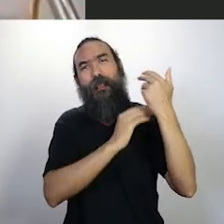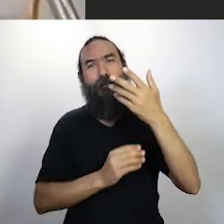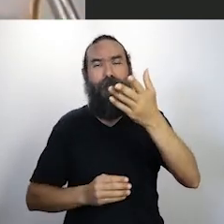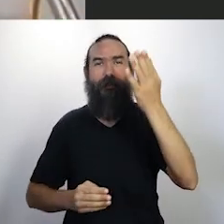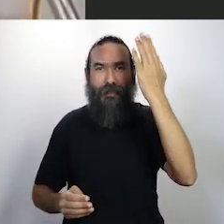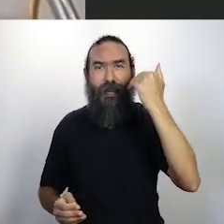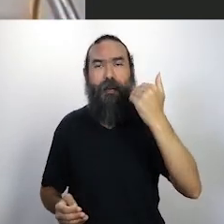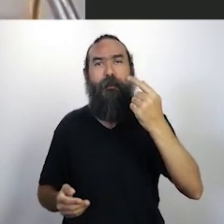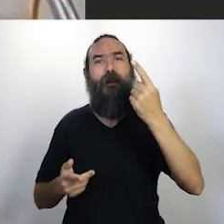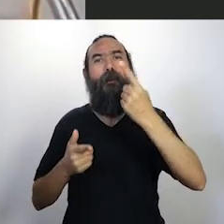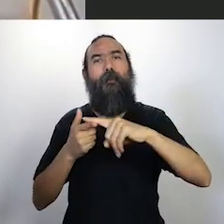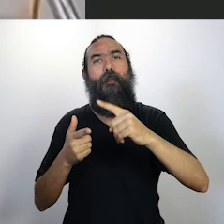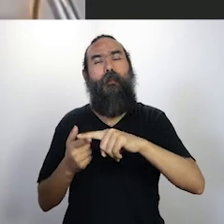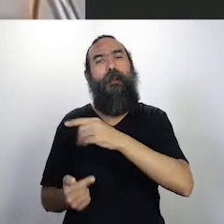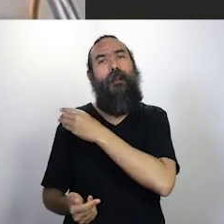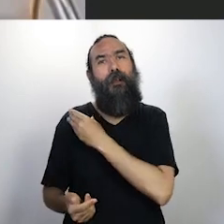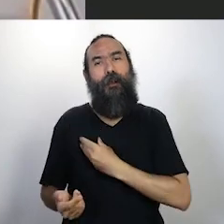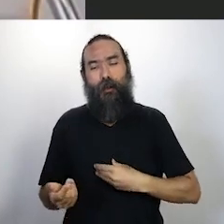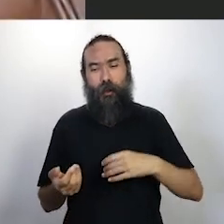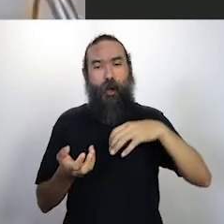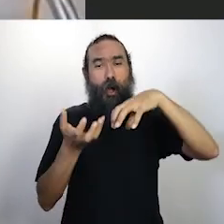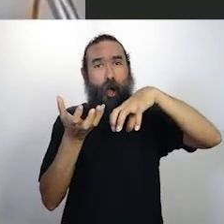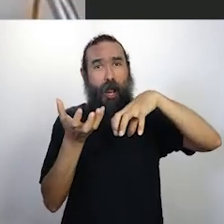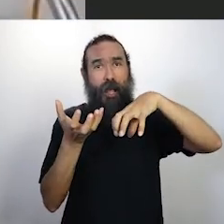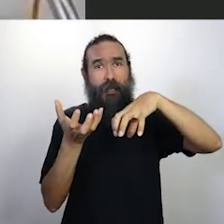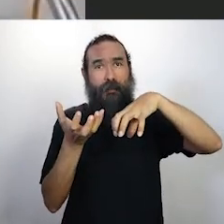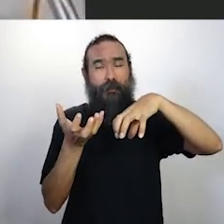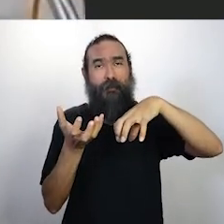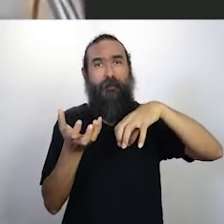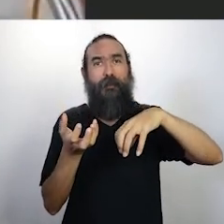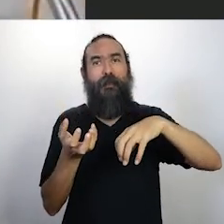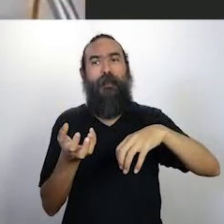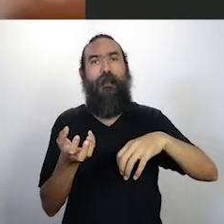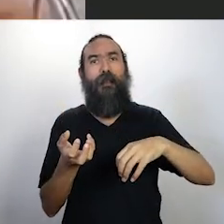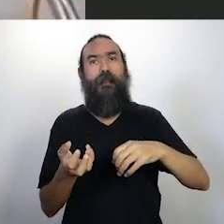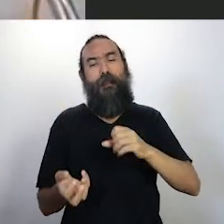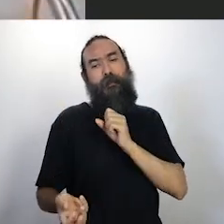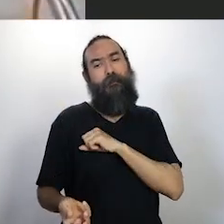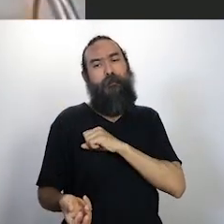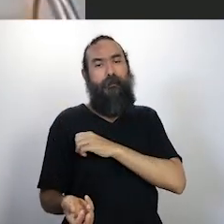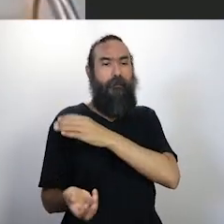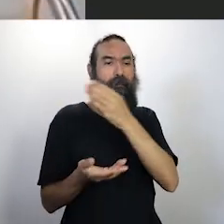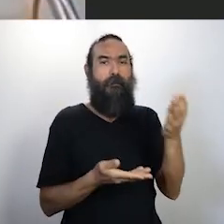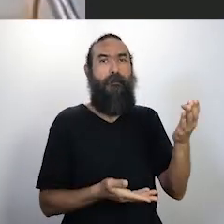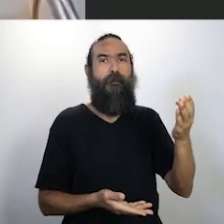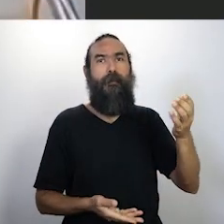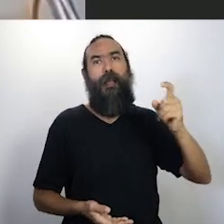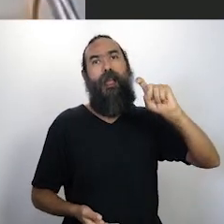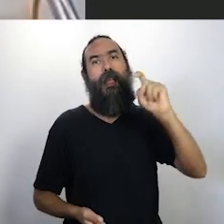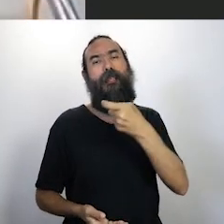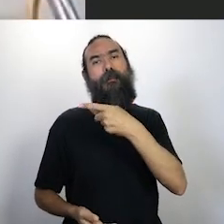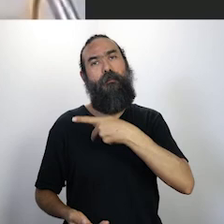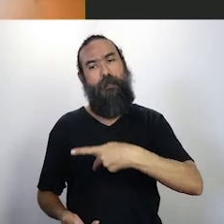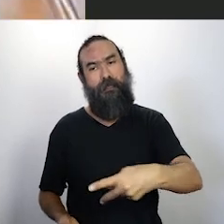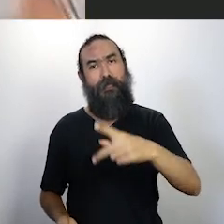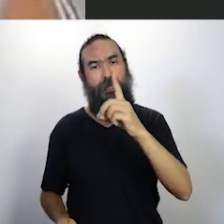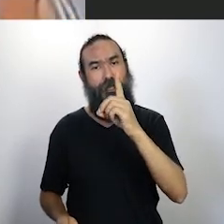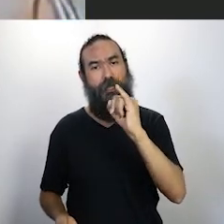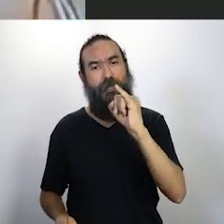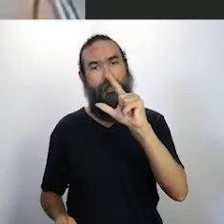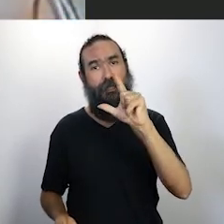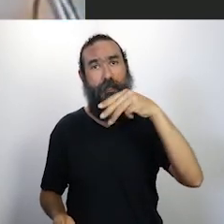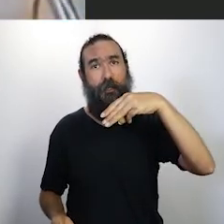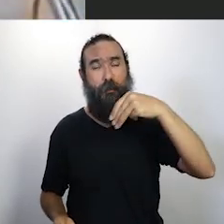mesmo congresso agora certa medida não se corrige historicamente mas se corrige circunstancialmente colocando